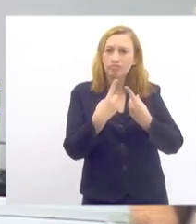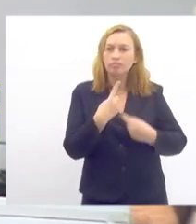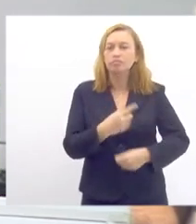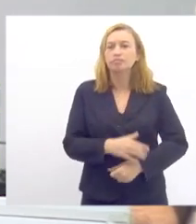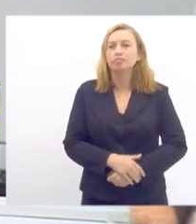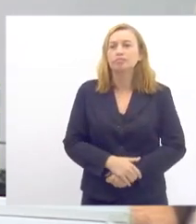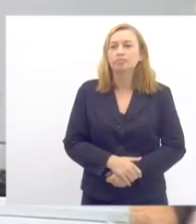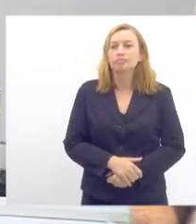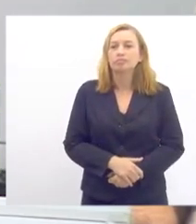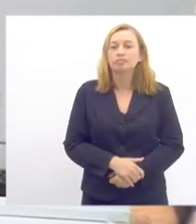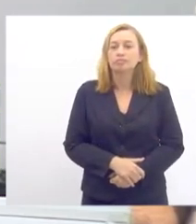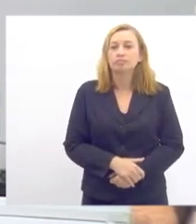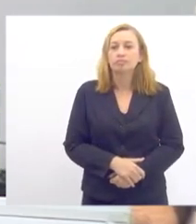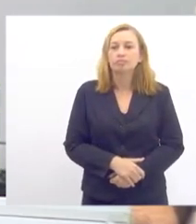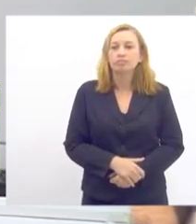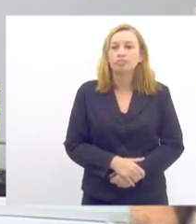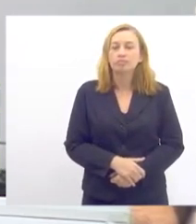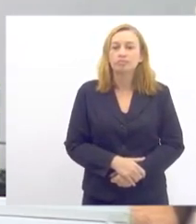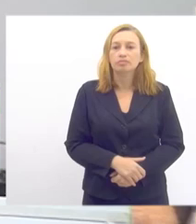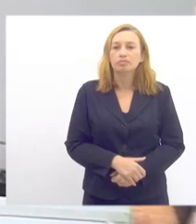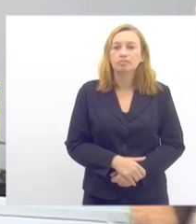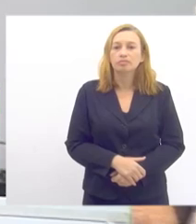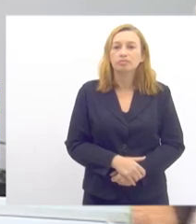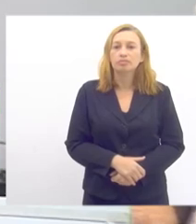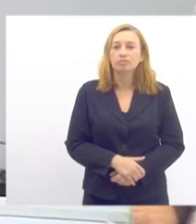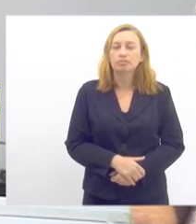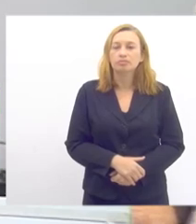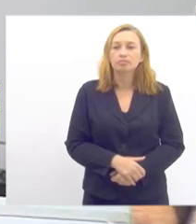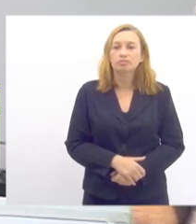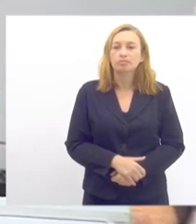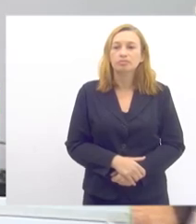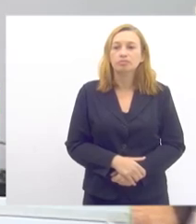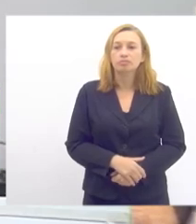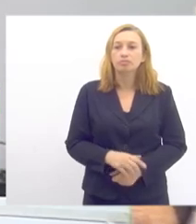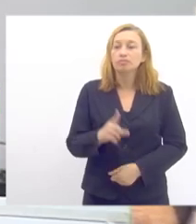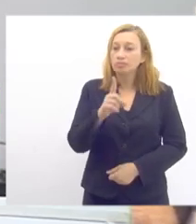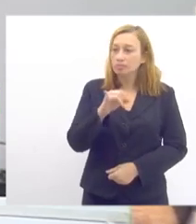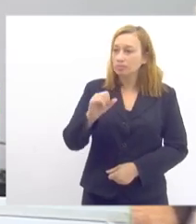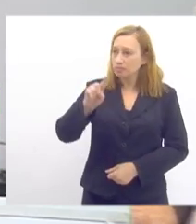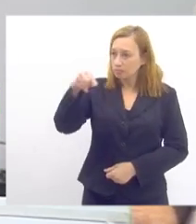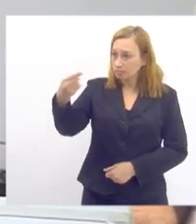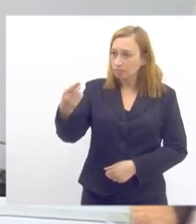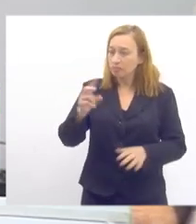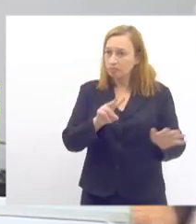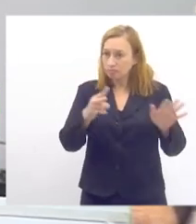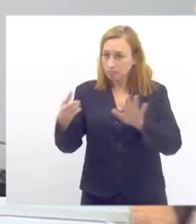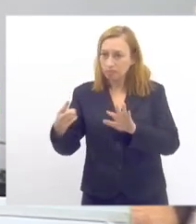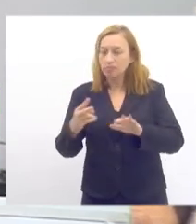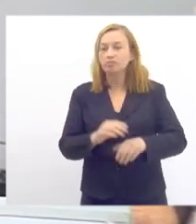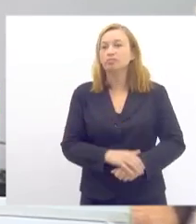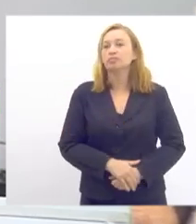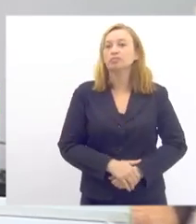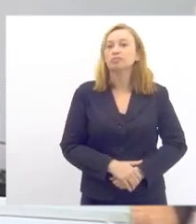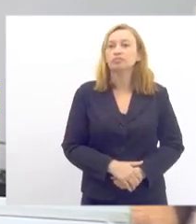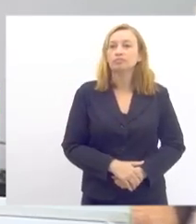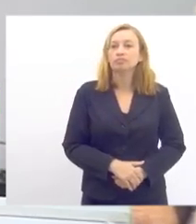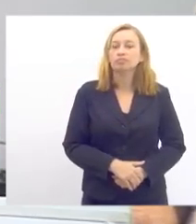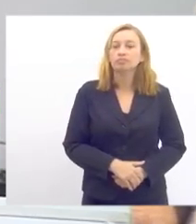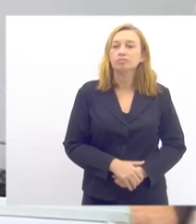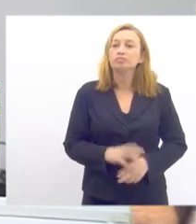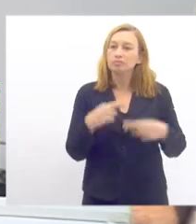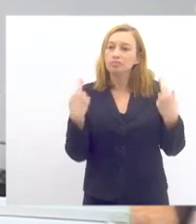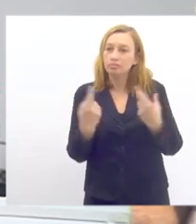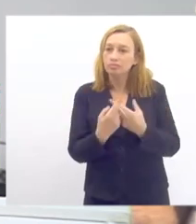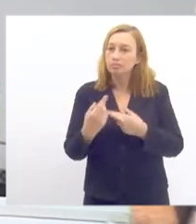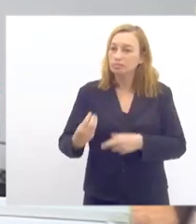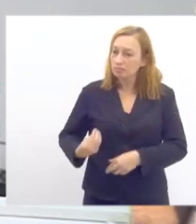E se for designado uma data na semana que vem, para essa reunião,